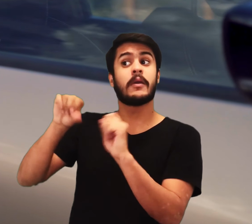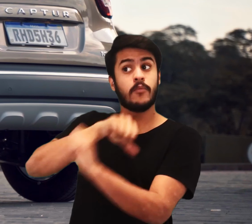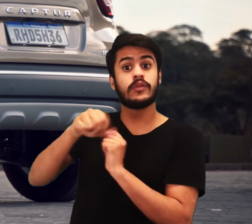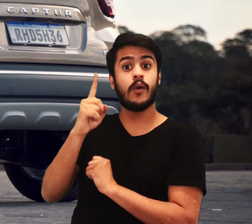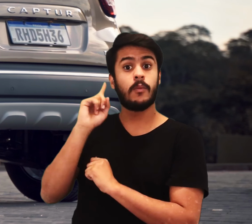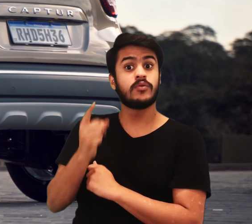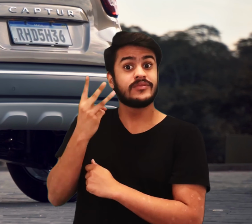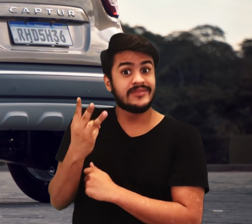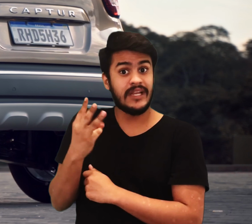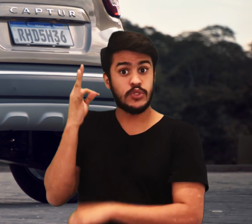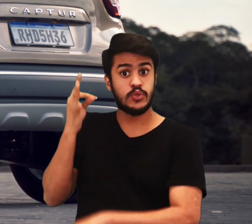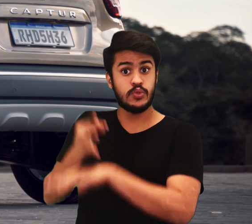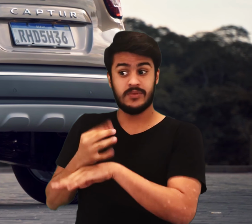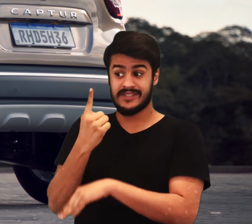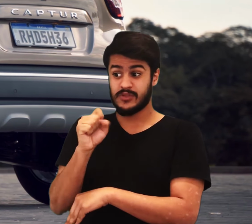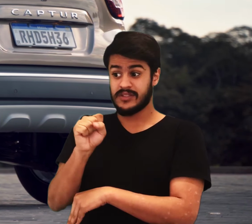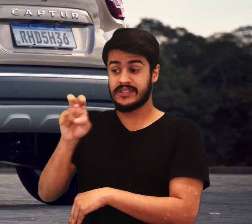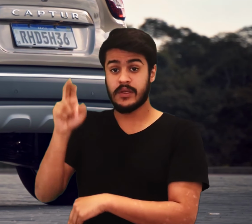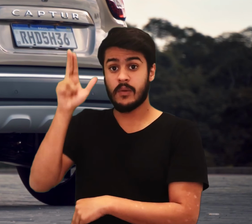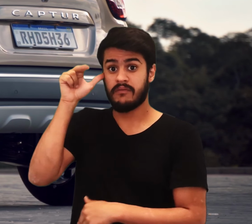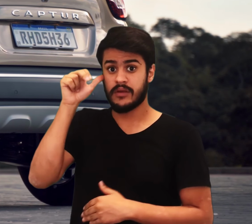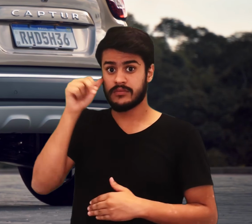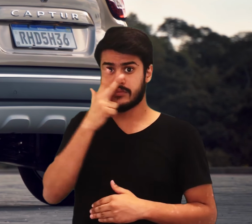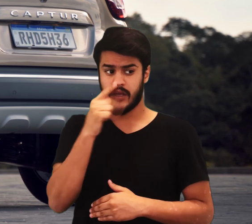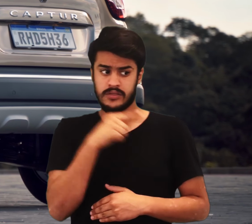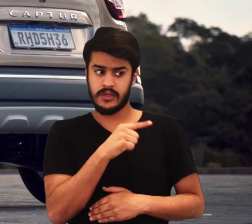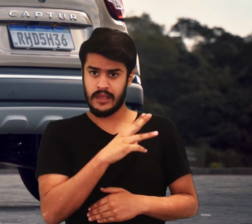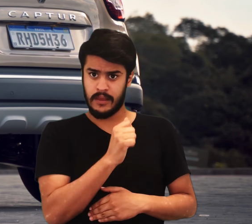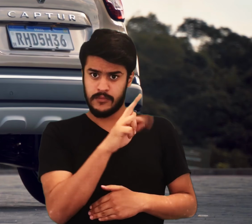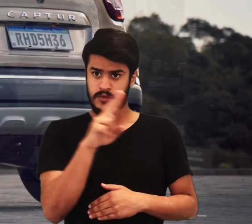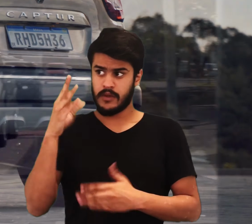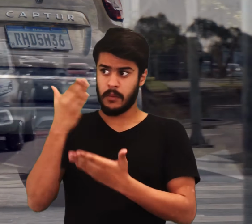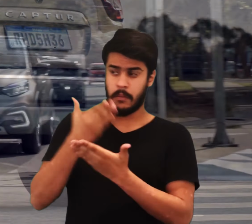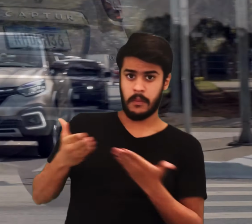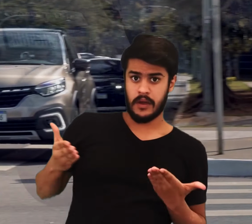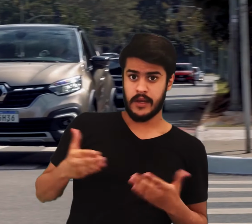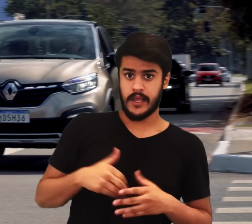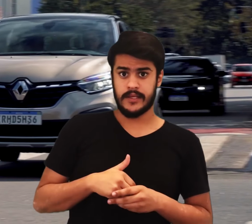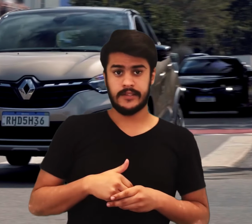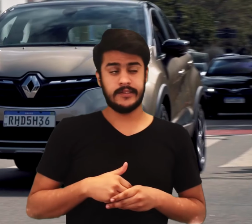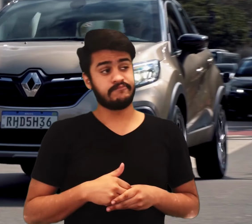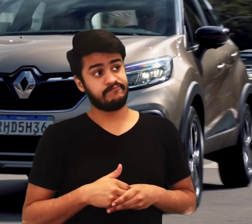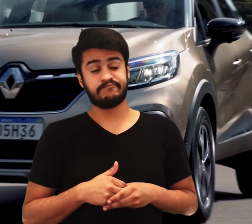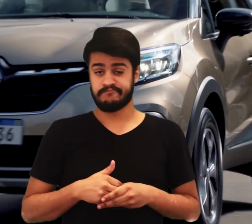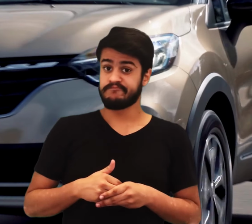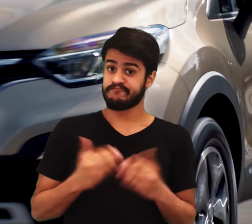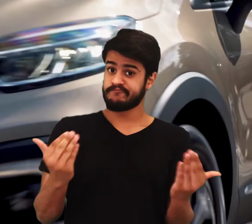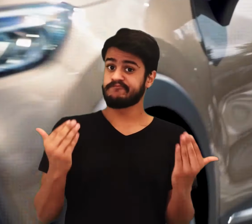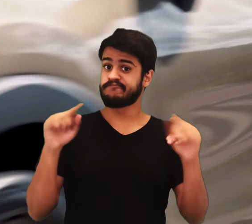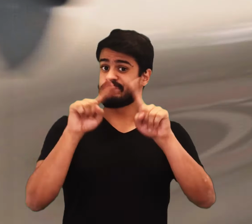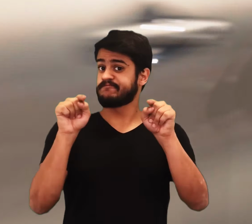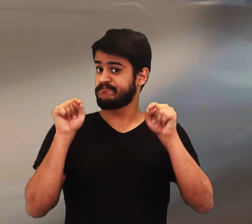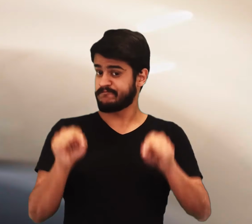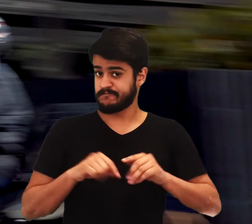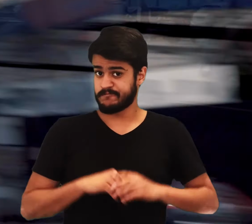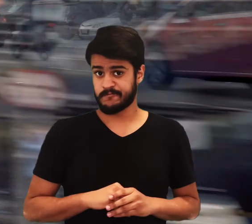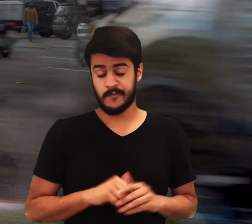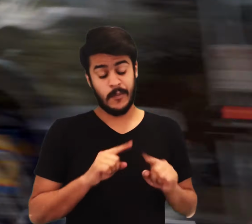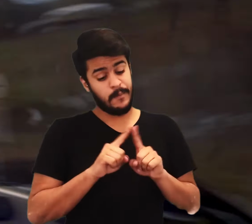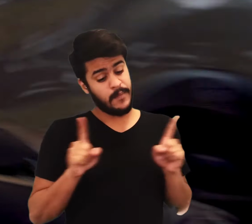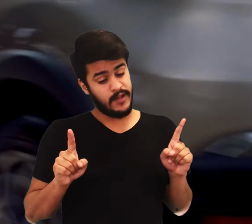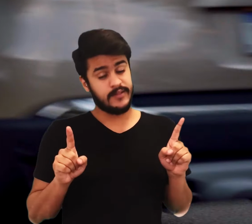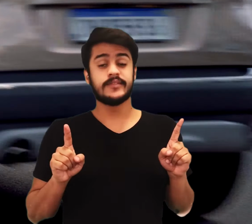motor 1.3 turbo de 185 cavalos será que o Capture não vai ficar na sombra de vez sem dúvida nenhuma são dúvidas importantes